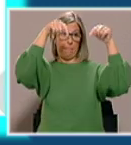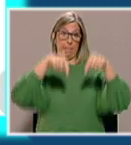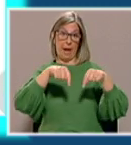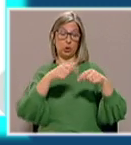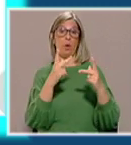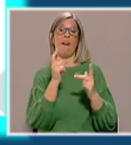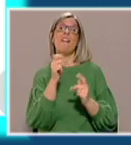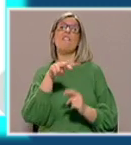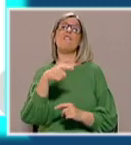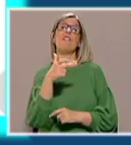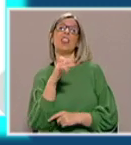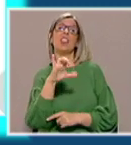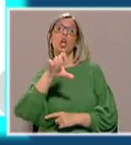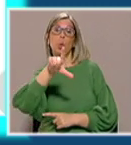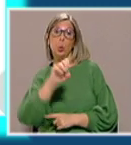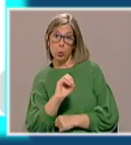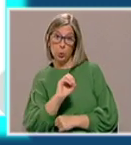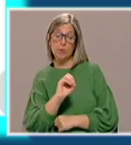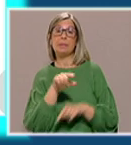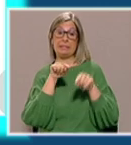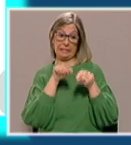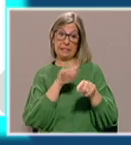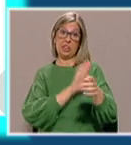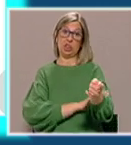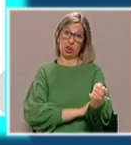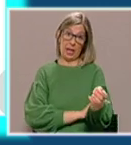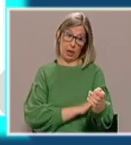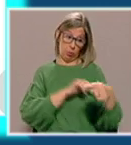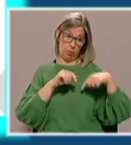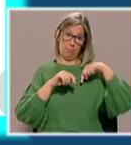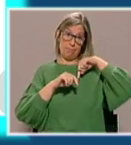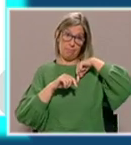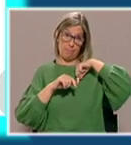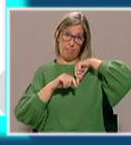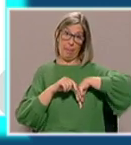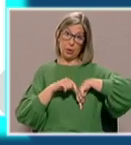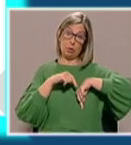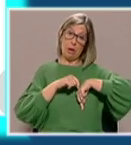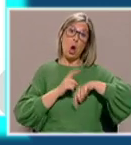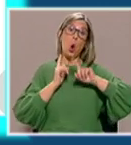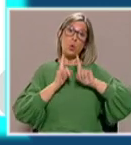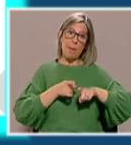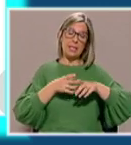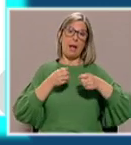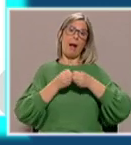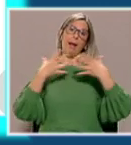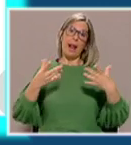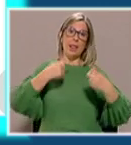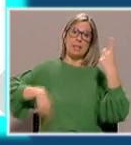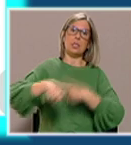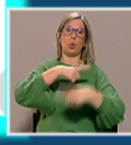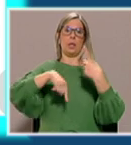o sangue vai depois passar para o ventrículo esquerdo e é aí que começa a circulação sistémica ou grande circulação. Cá